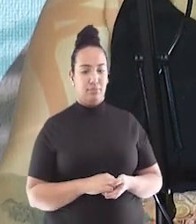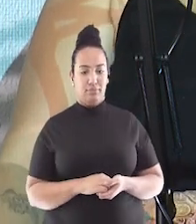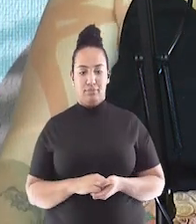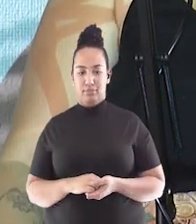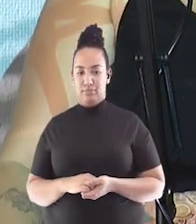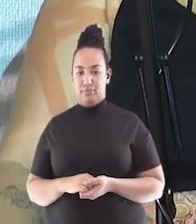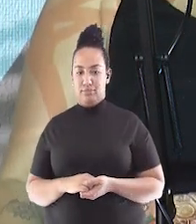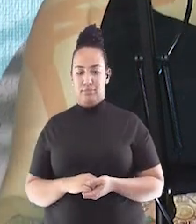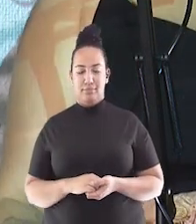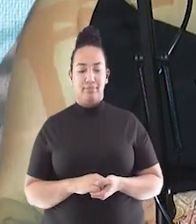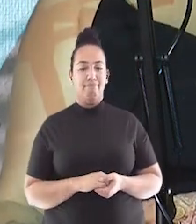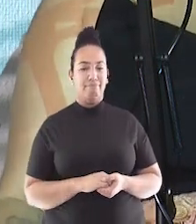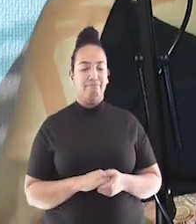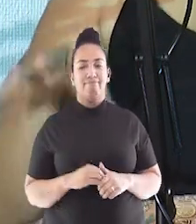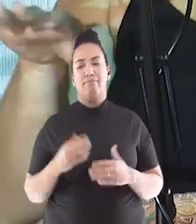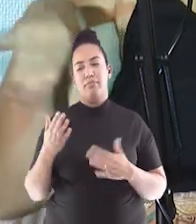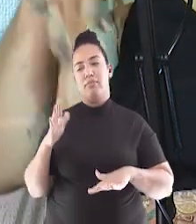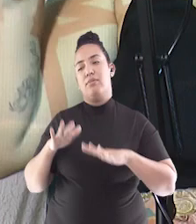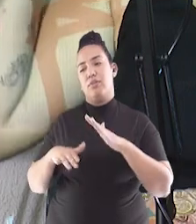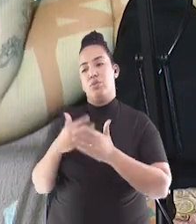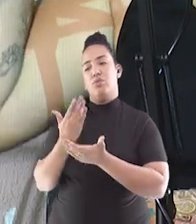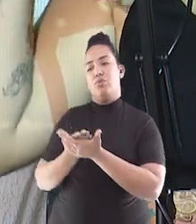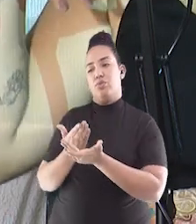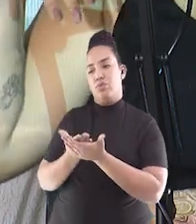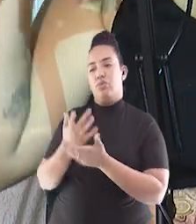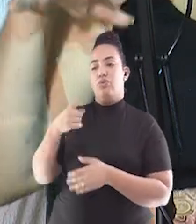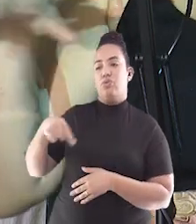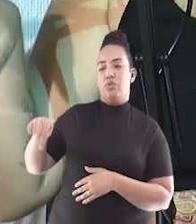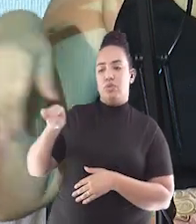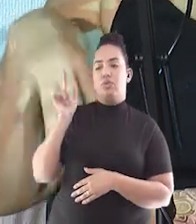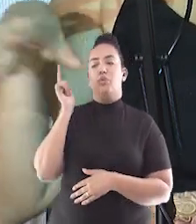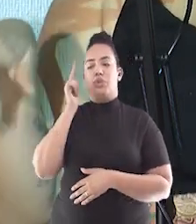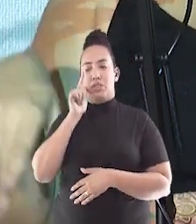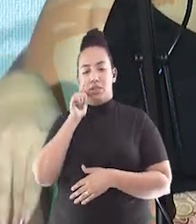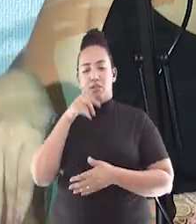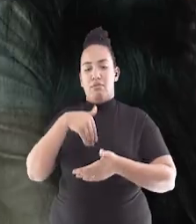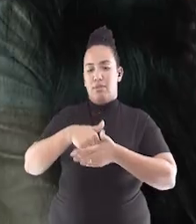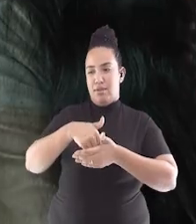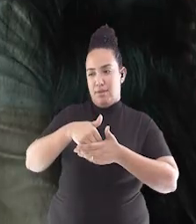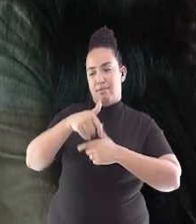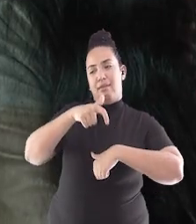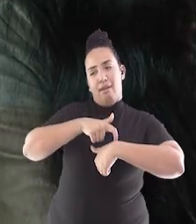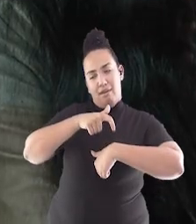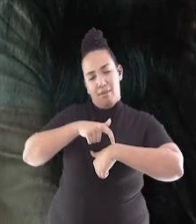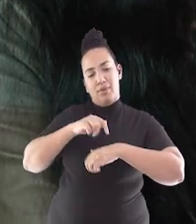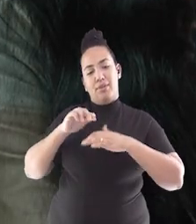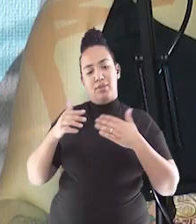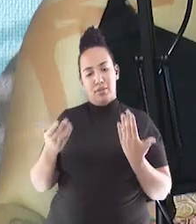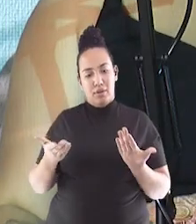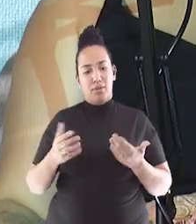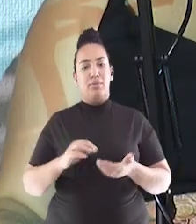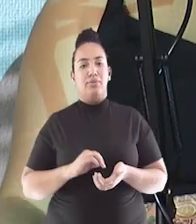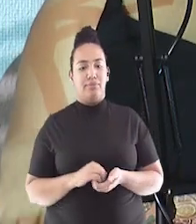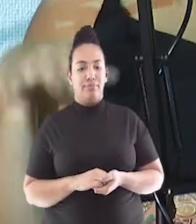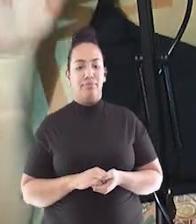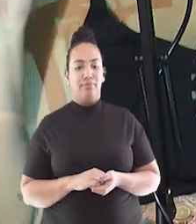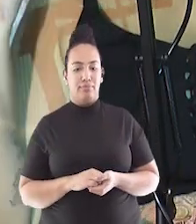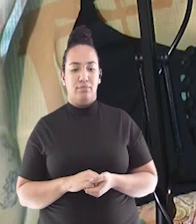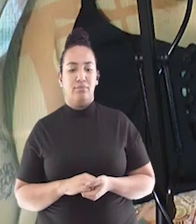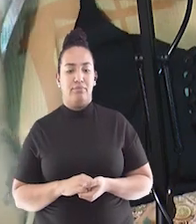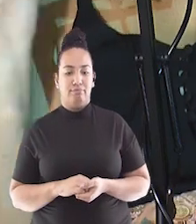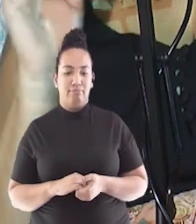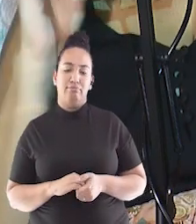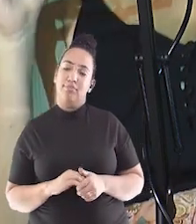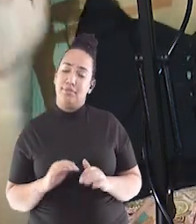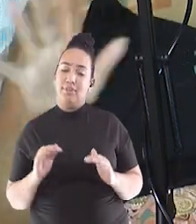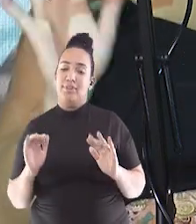assim, mesmo com os estudos, você consegue tirar um tempinho ali nas horas vagas pra jogar, não é? Então meio que